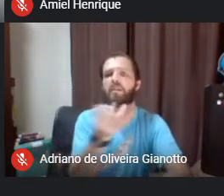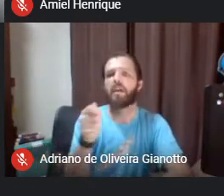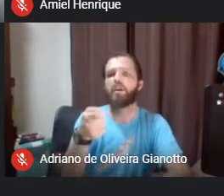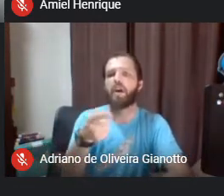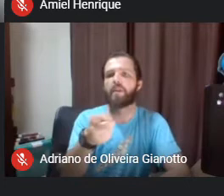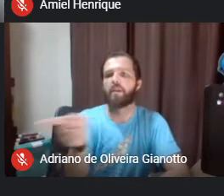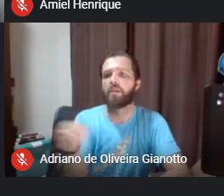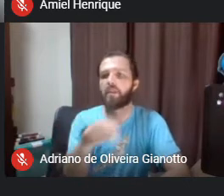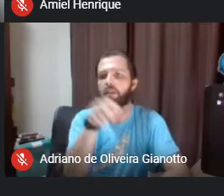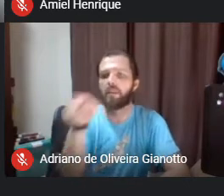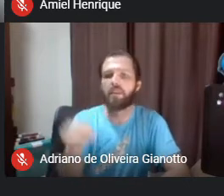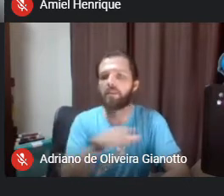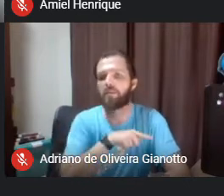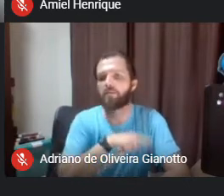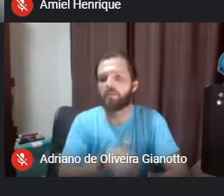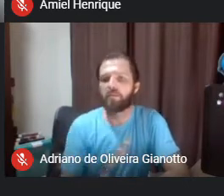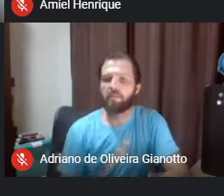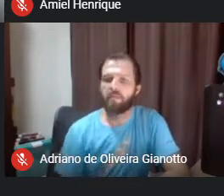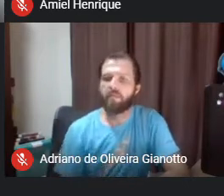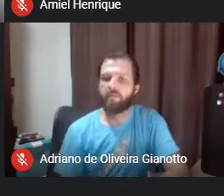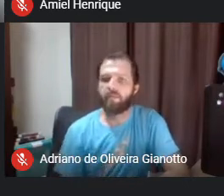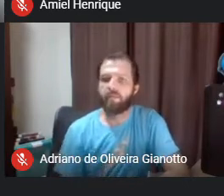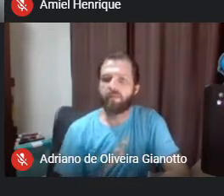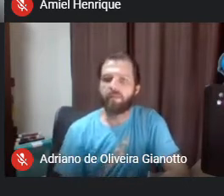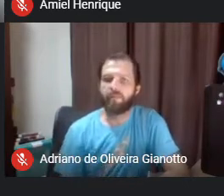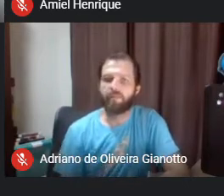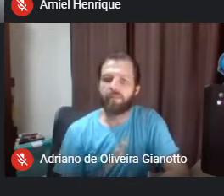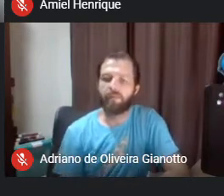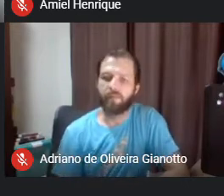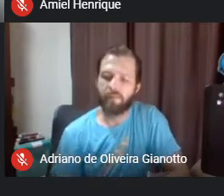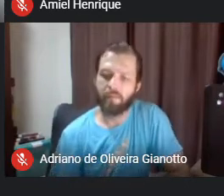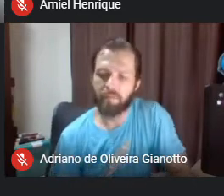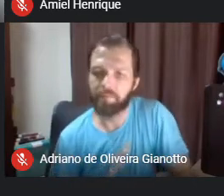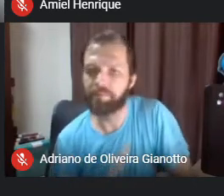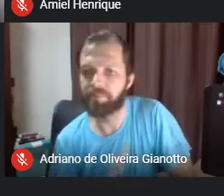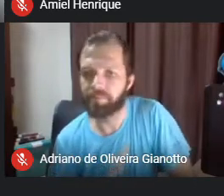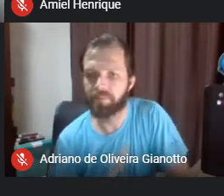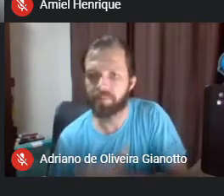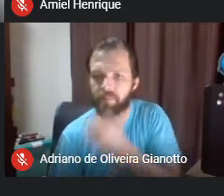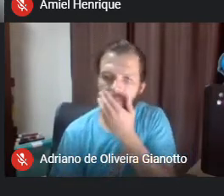Quantas chaves vocês têm no molho de chaves de vocês? Quantas chaves vocês têm?